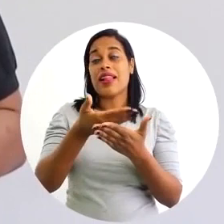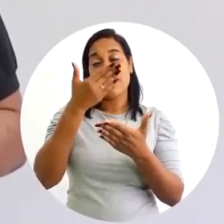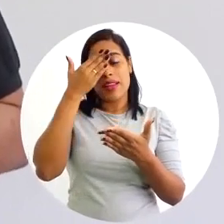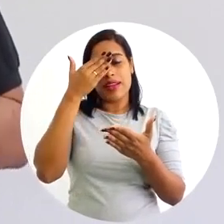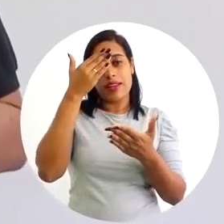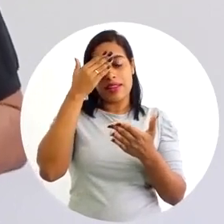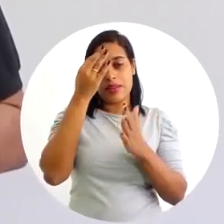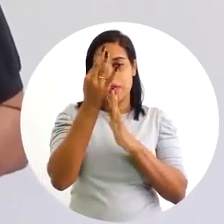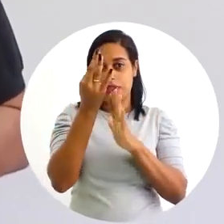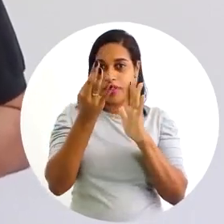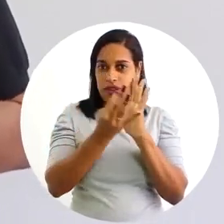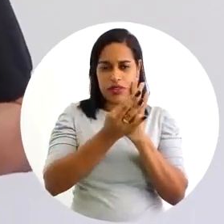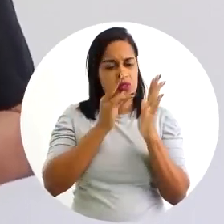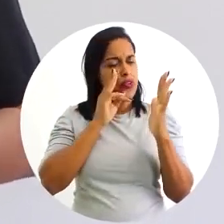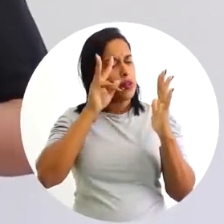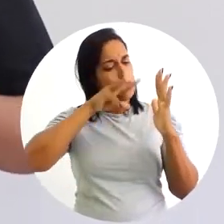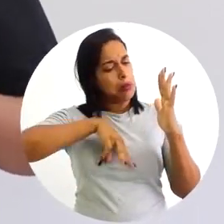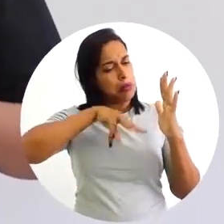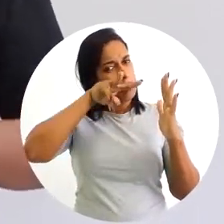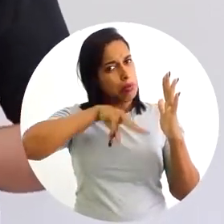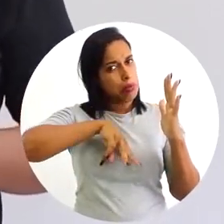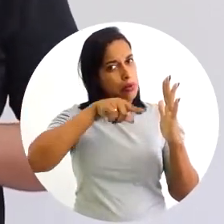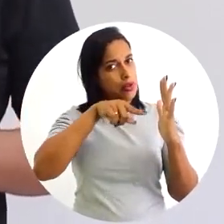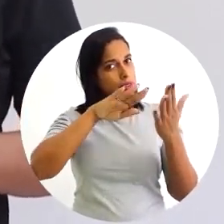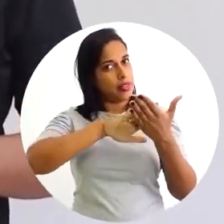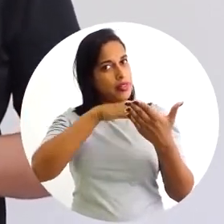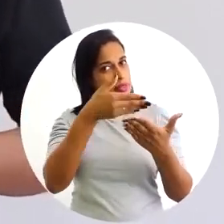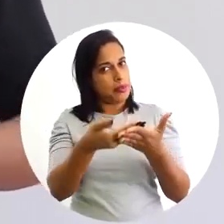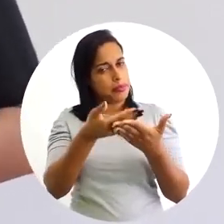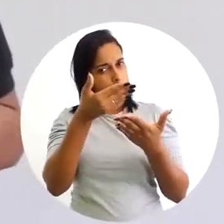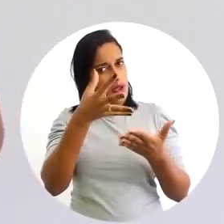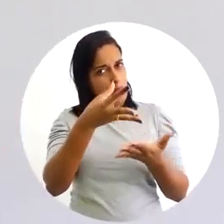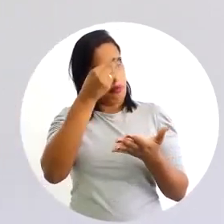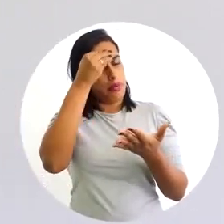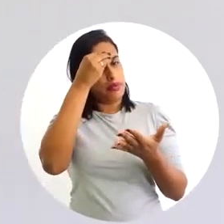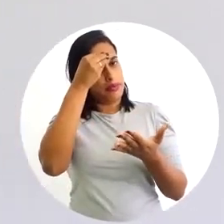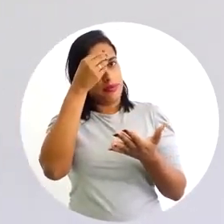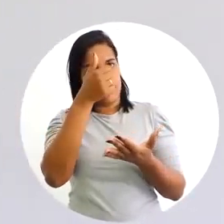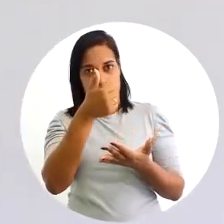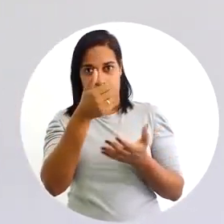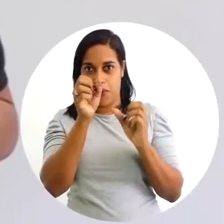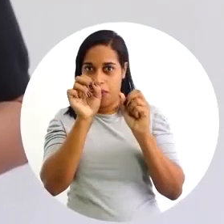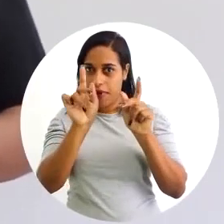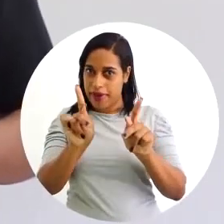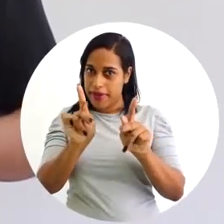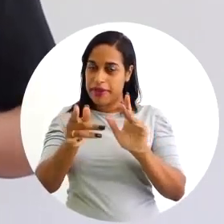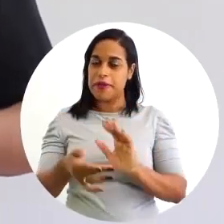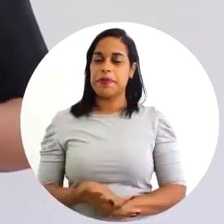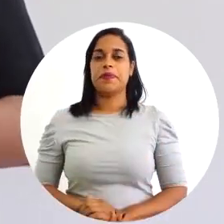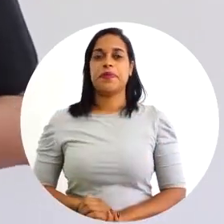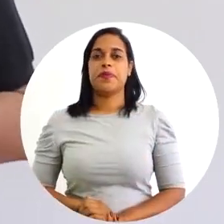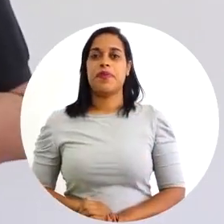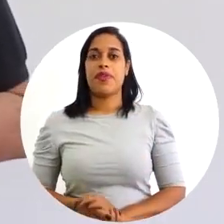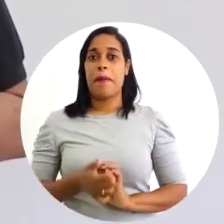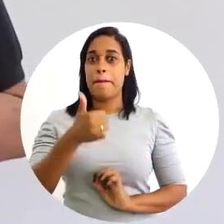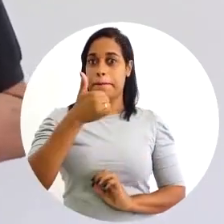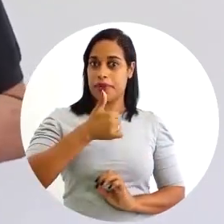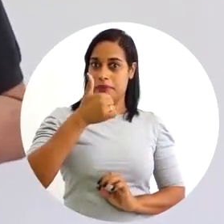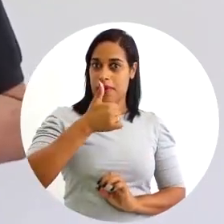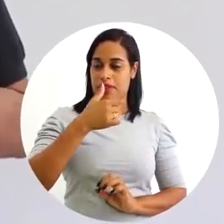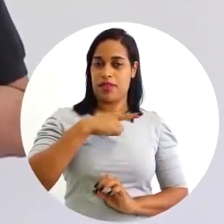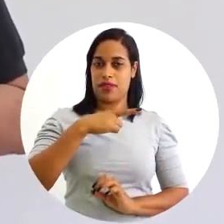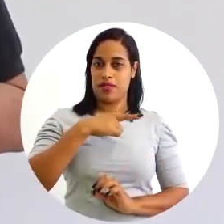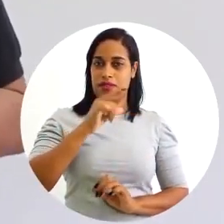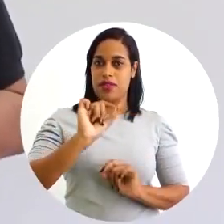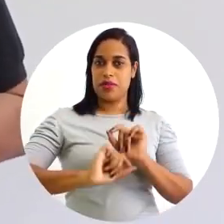entender um texto, vai ler esse texto e interpretar, compreender o texto, ok? Então, a primeira parte que